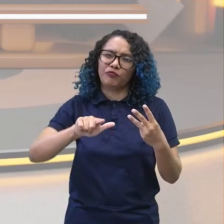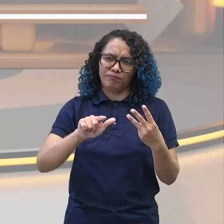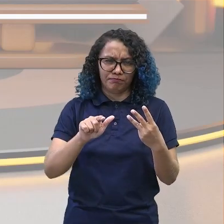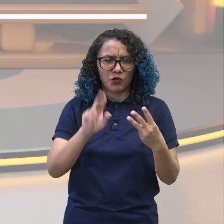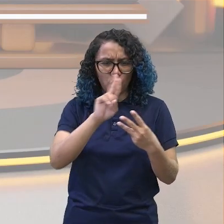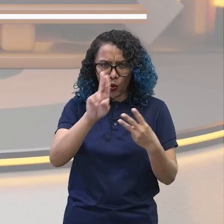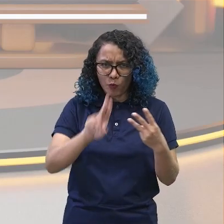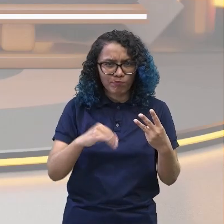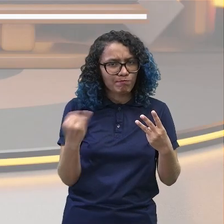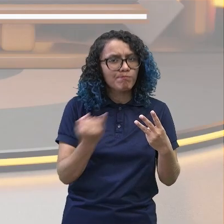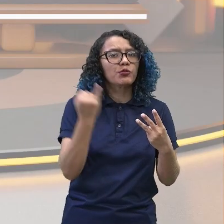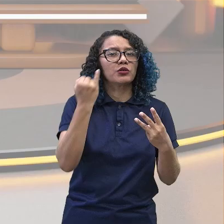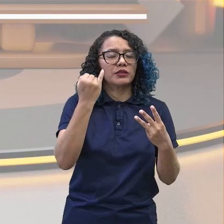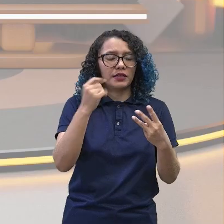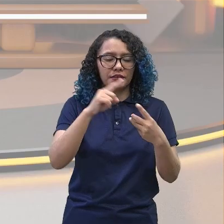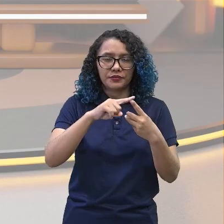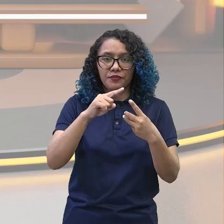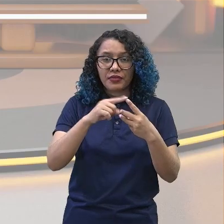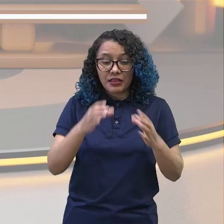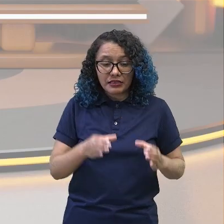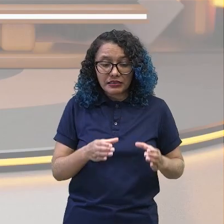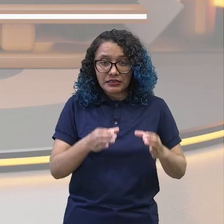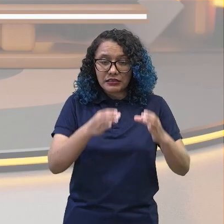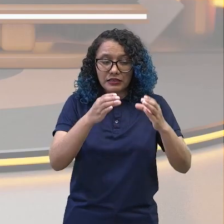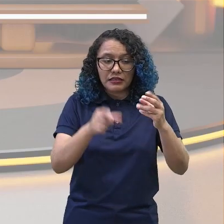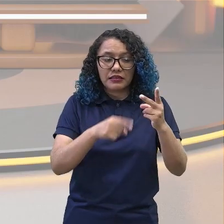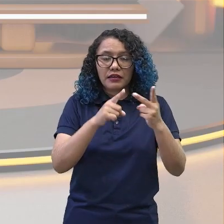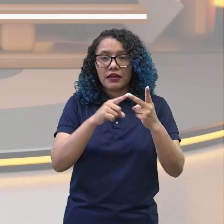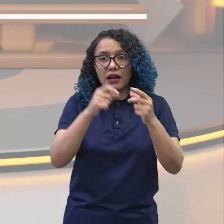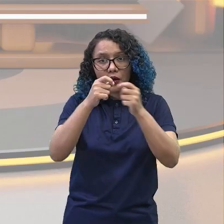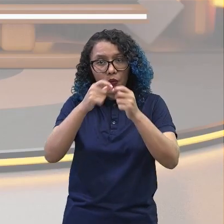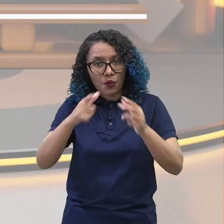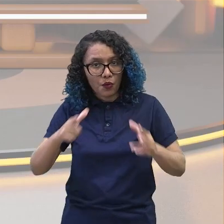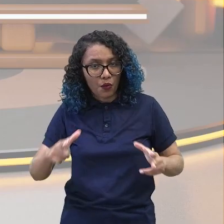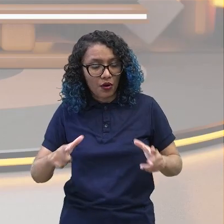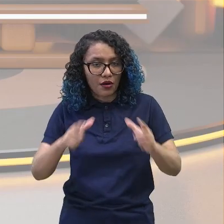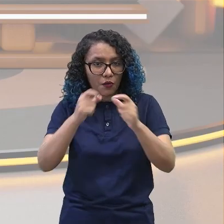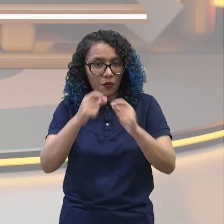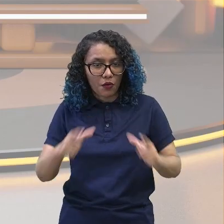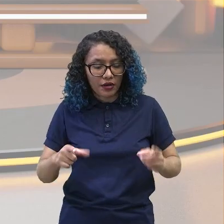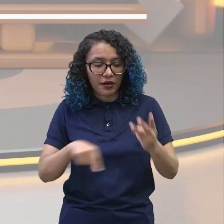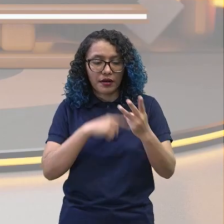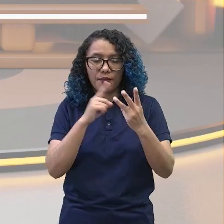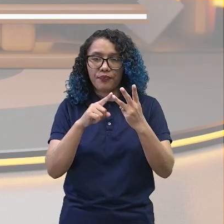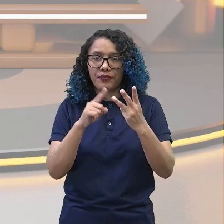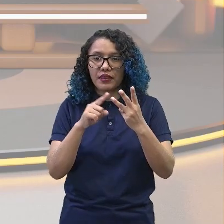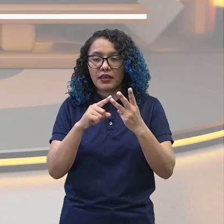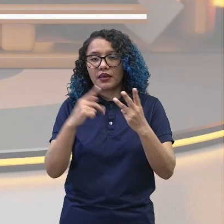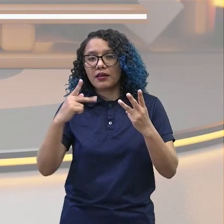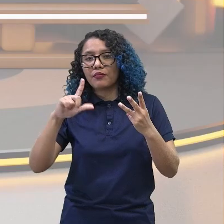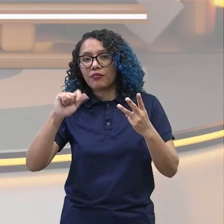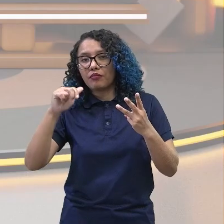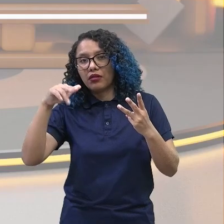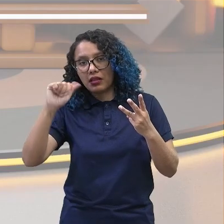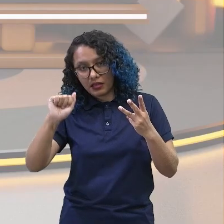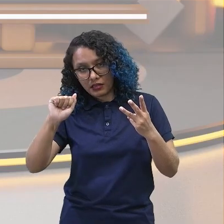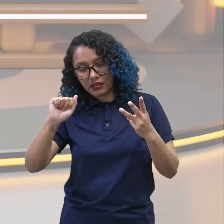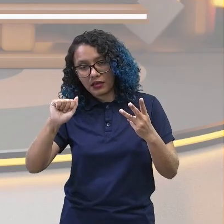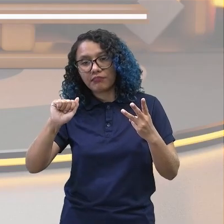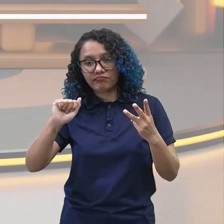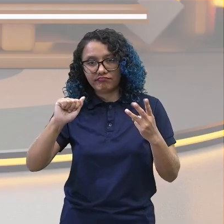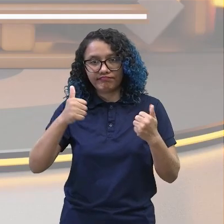tá? As projeções cilíndricas, as projeções cônicas e as projeções plana, polar